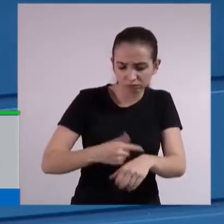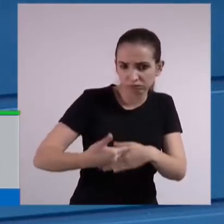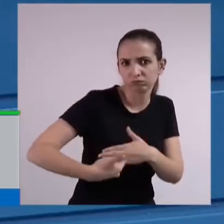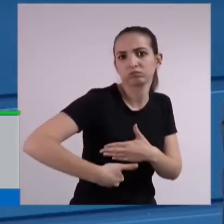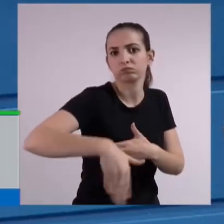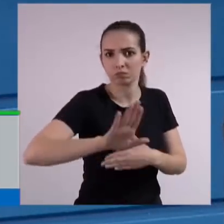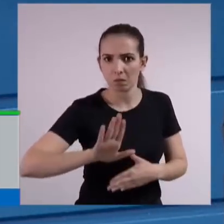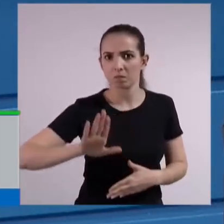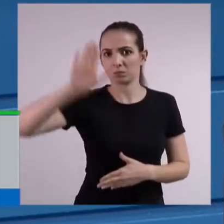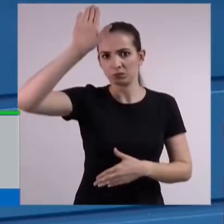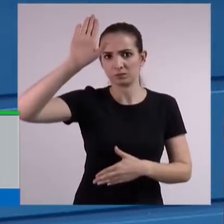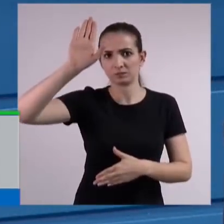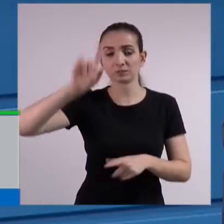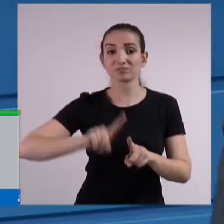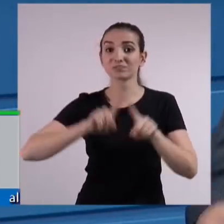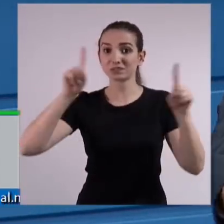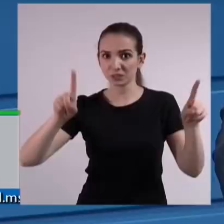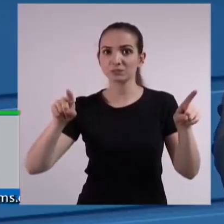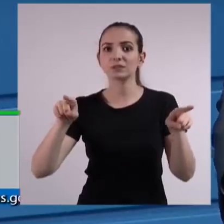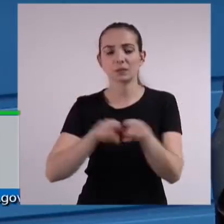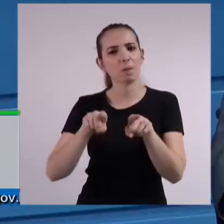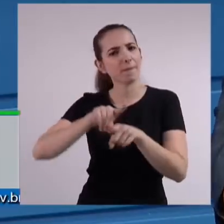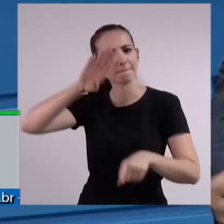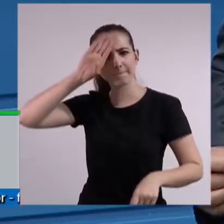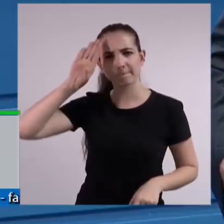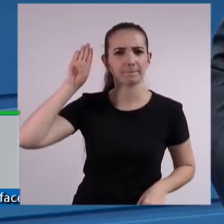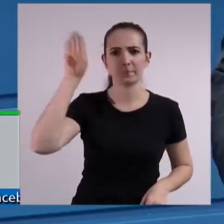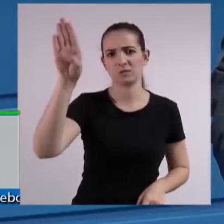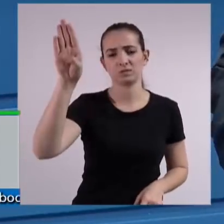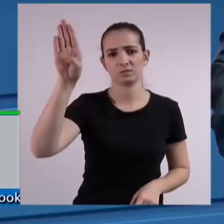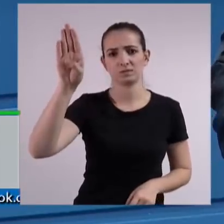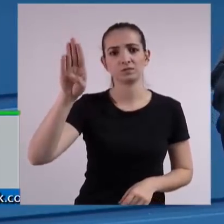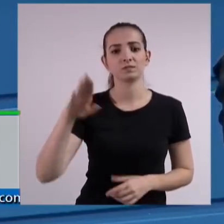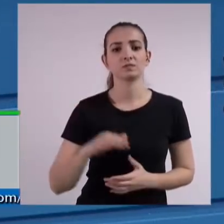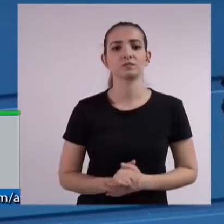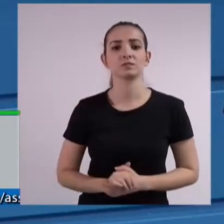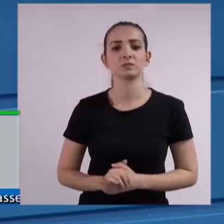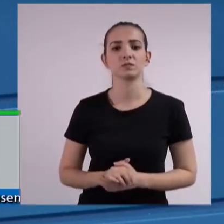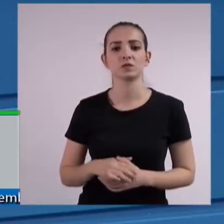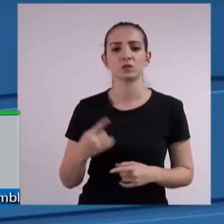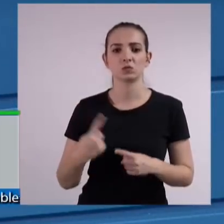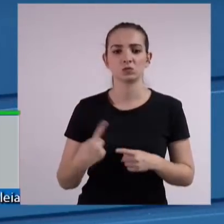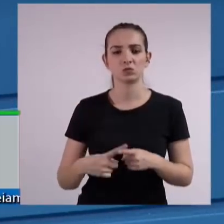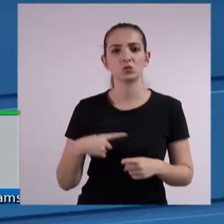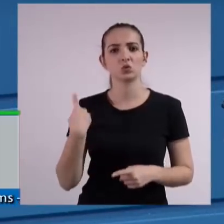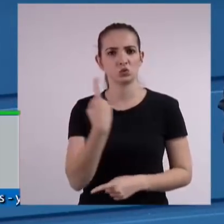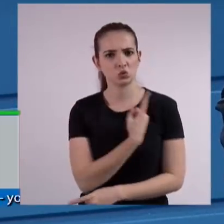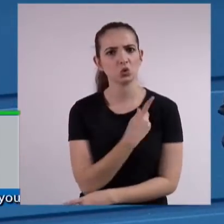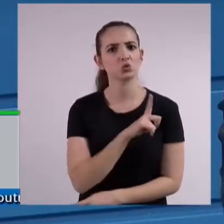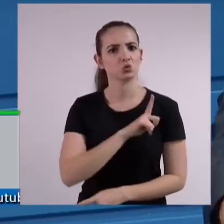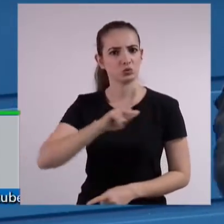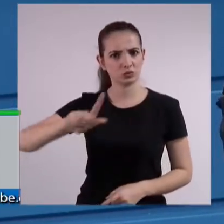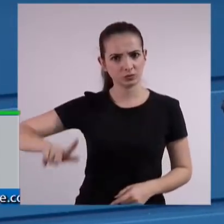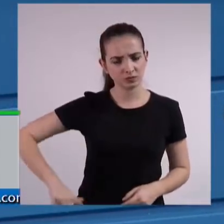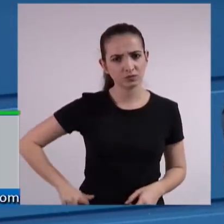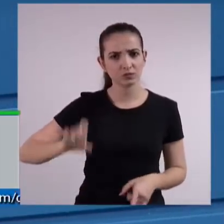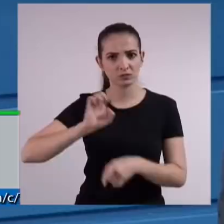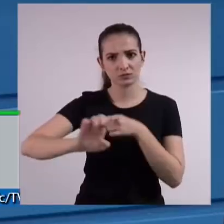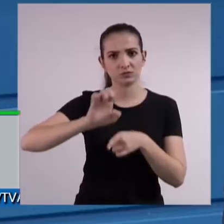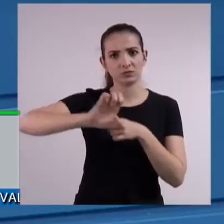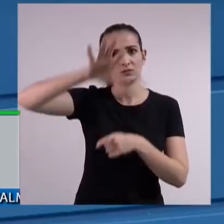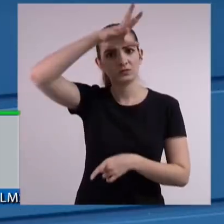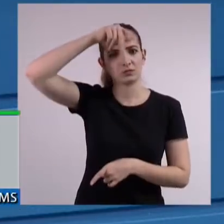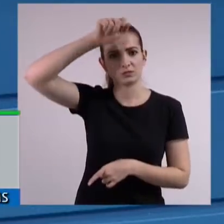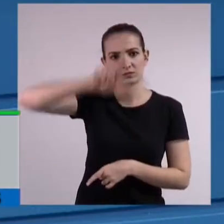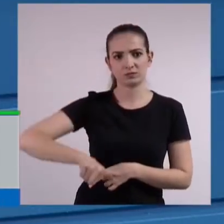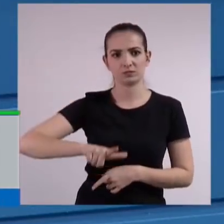para o período eleitoral, mas principalmente para ser o nosso governador do estado do Mato Grosso